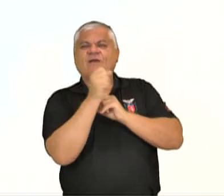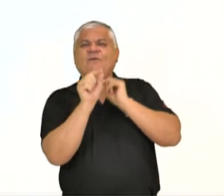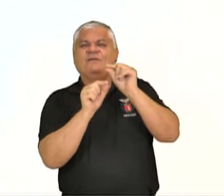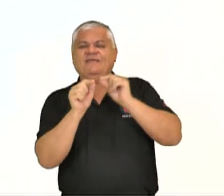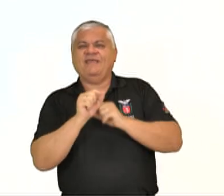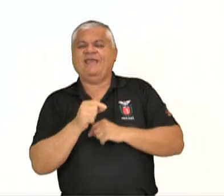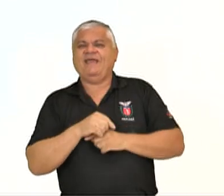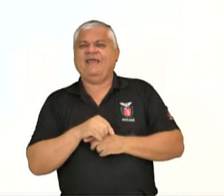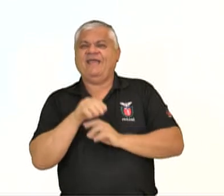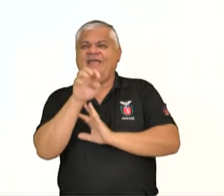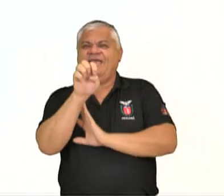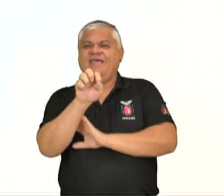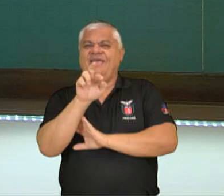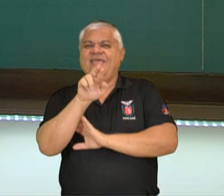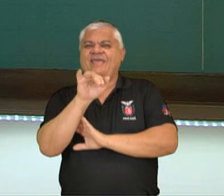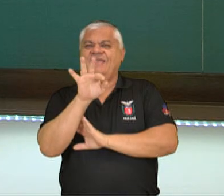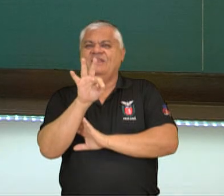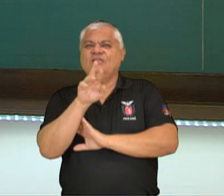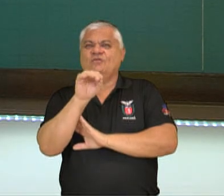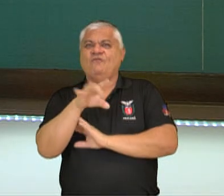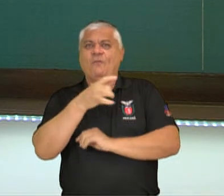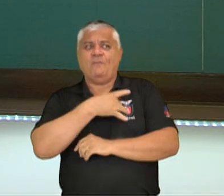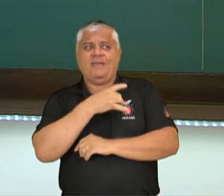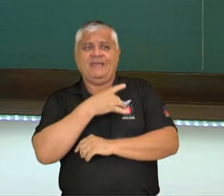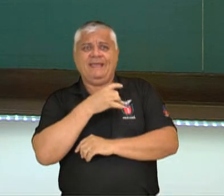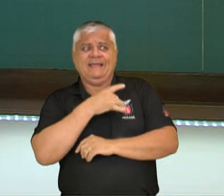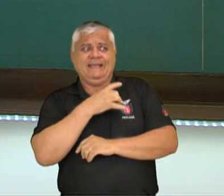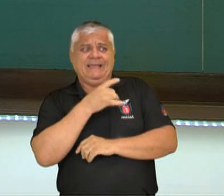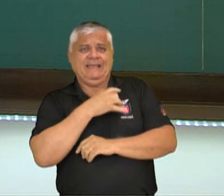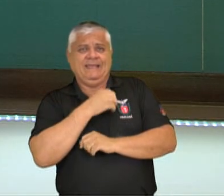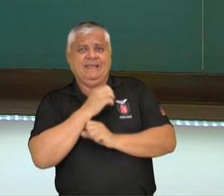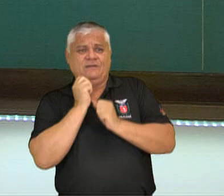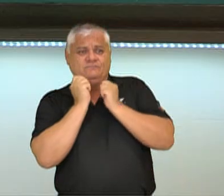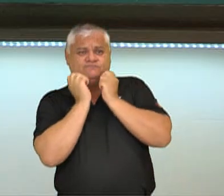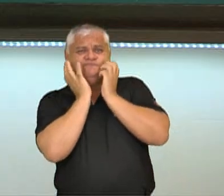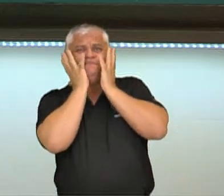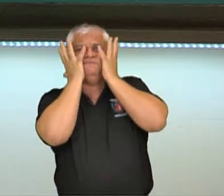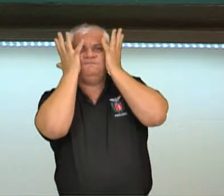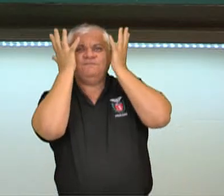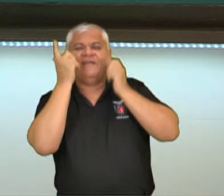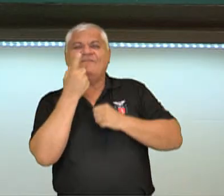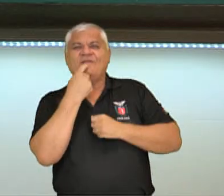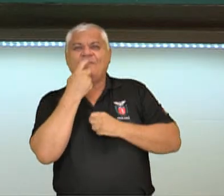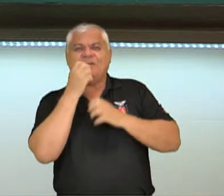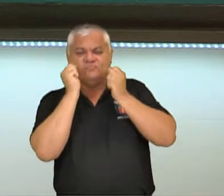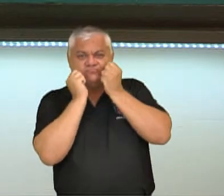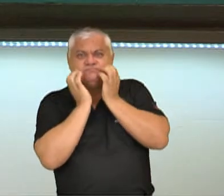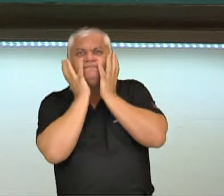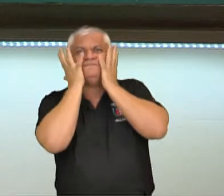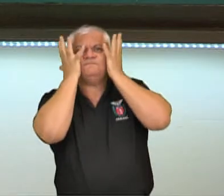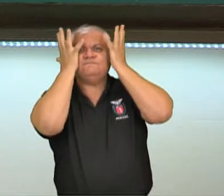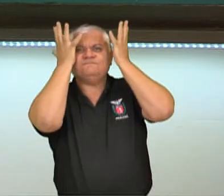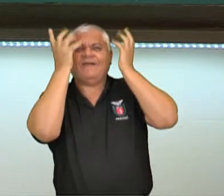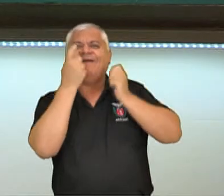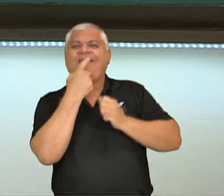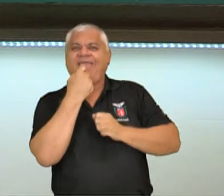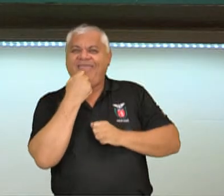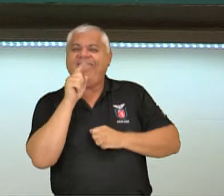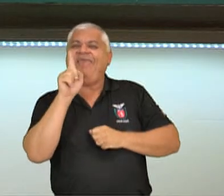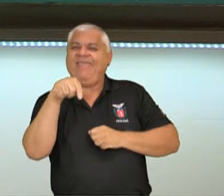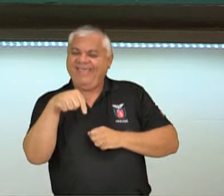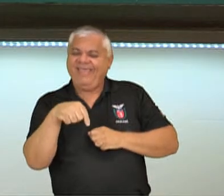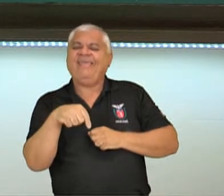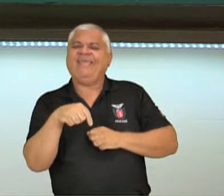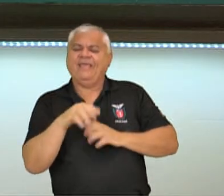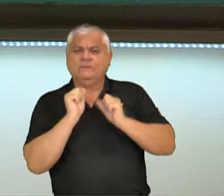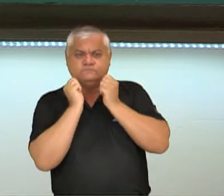A eritrofobia é o medo de corar, é o medo de ficar vermelhinho, com o rosto